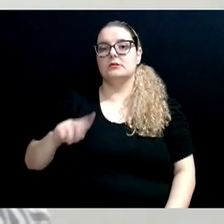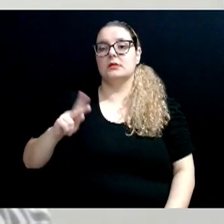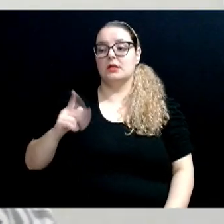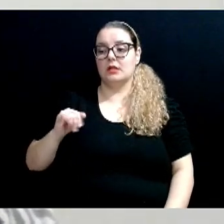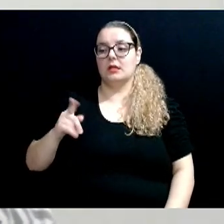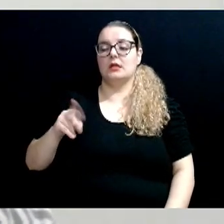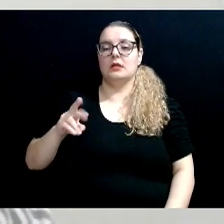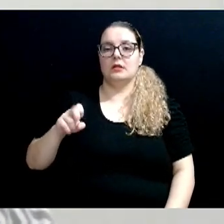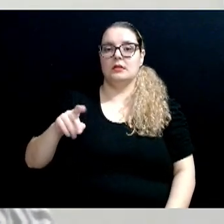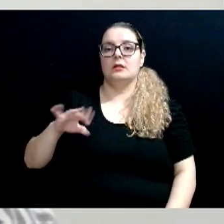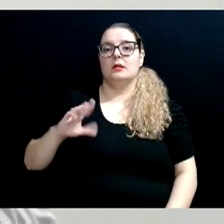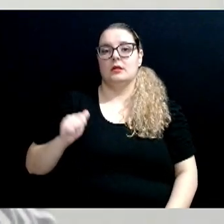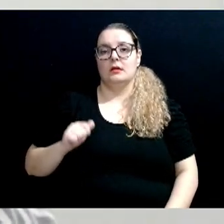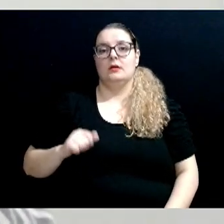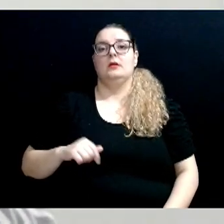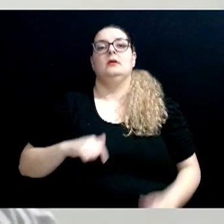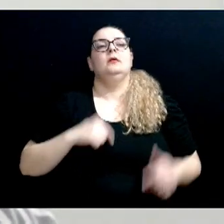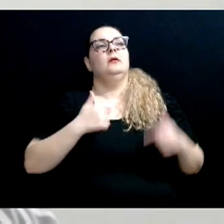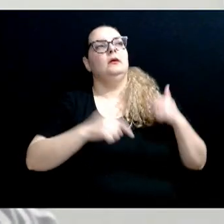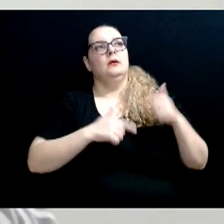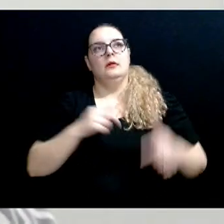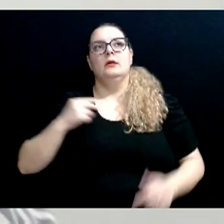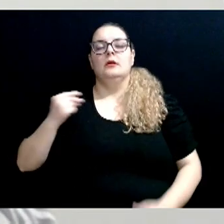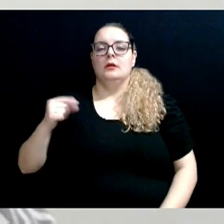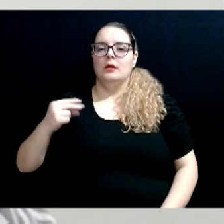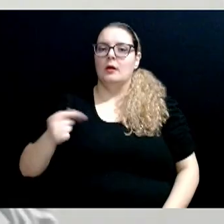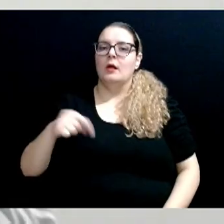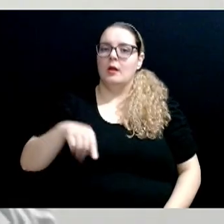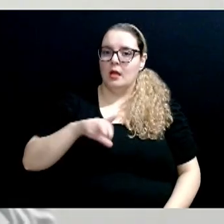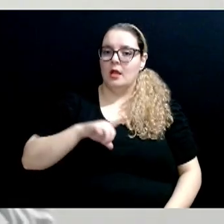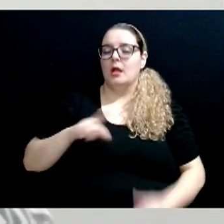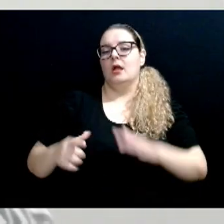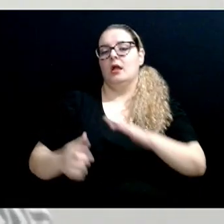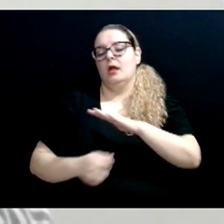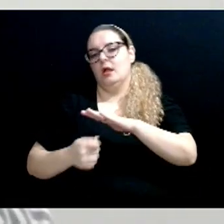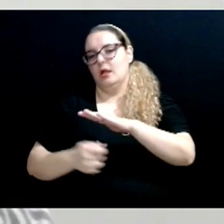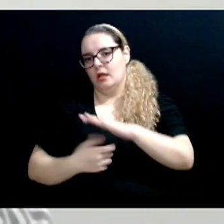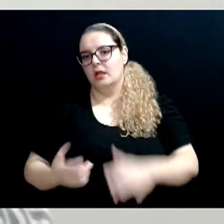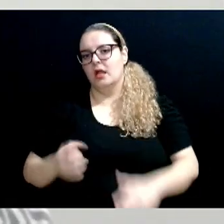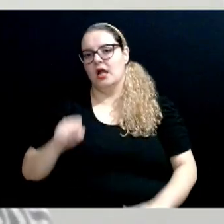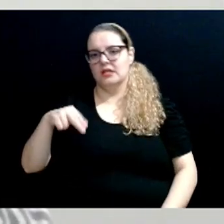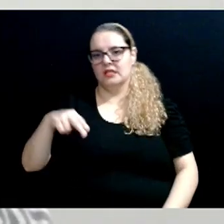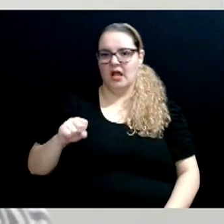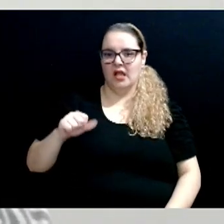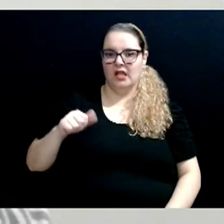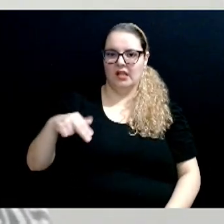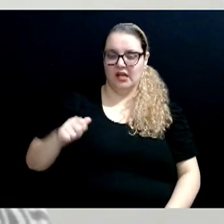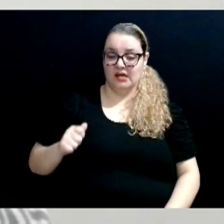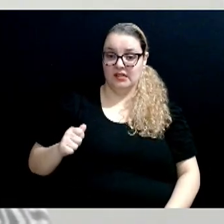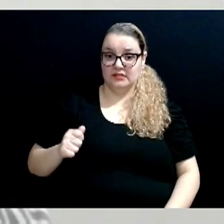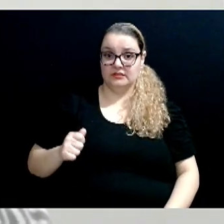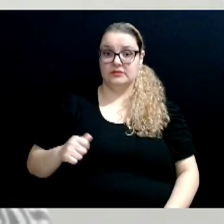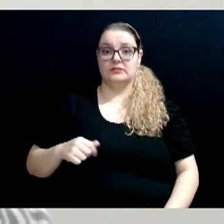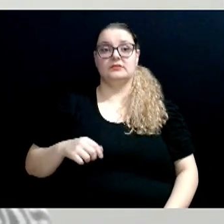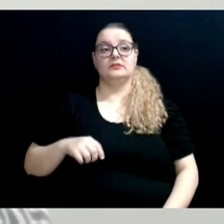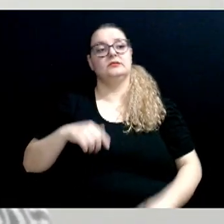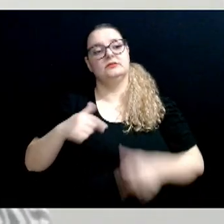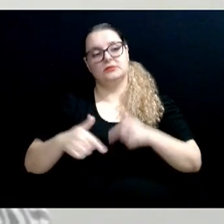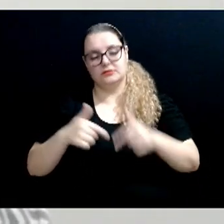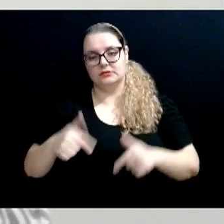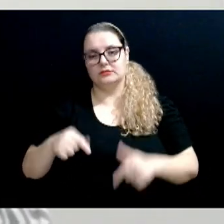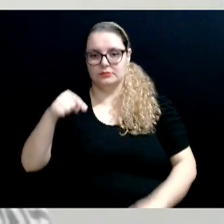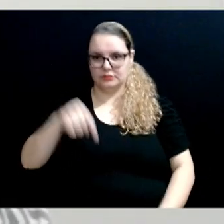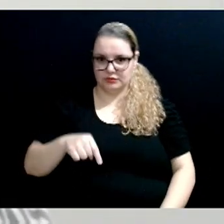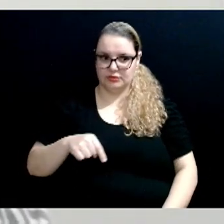aqui na Sanasa, e decidiu, né, as ações executadas nesse trabalho que nós temos aqui, elas iam muito ao